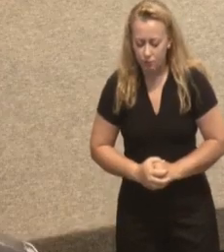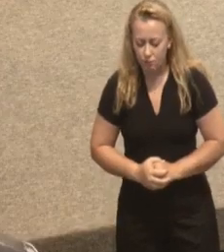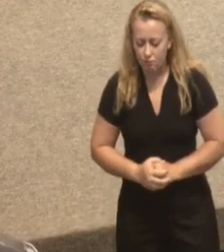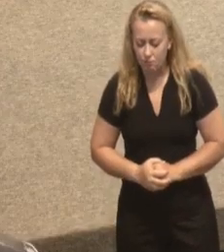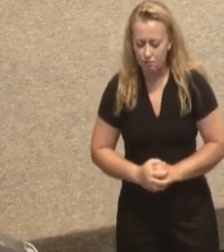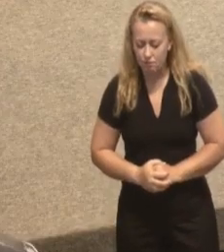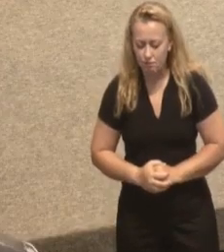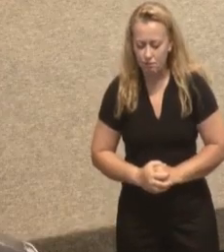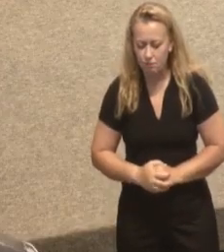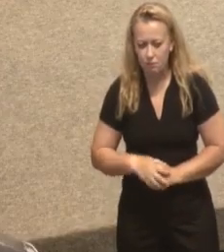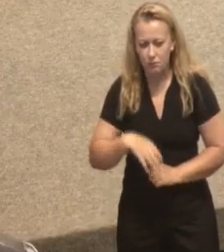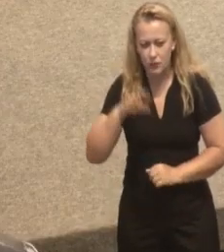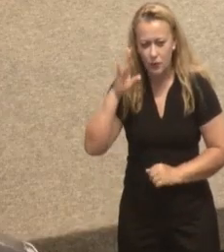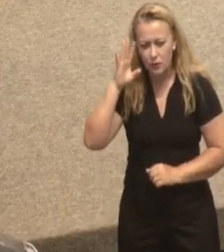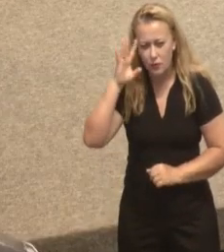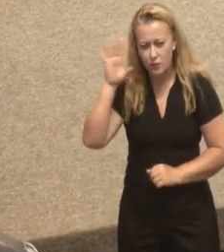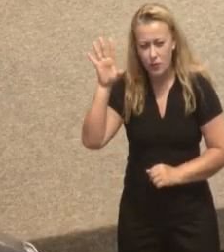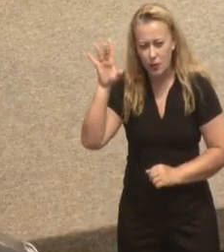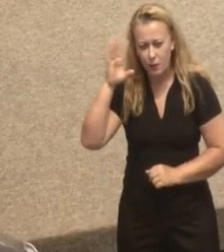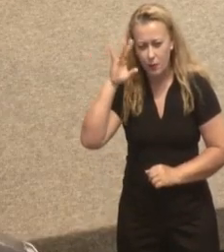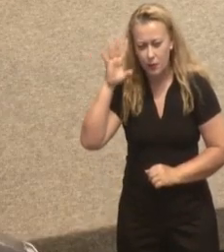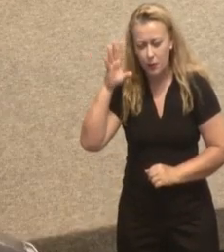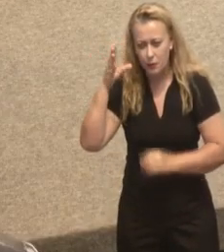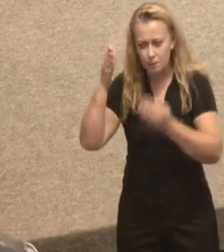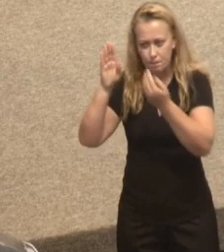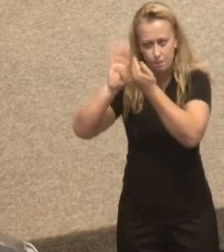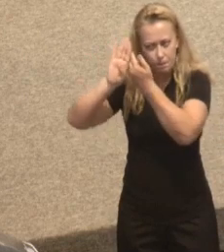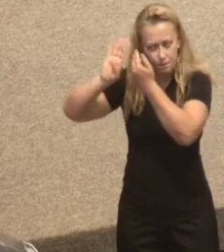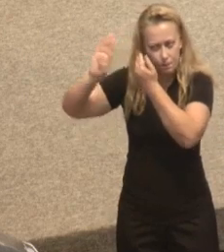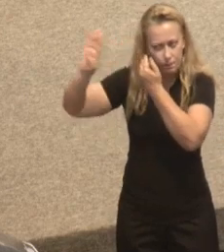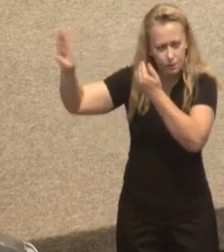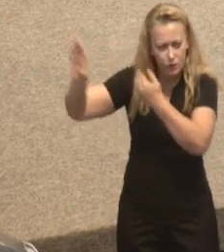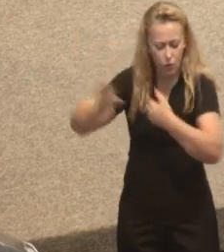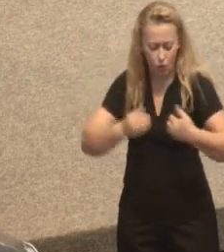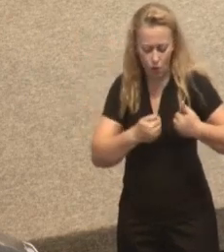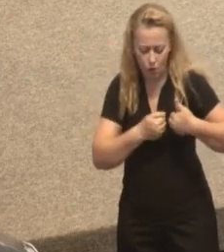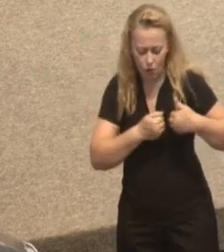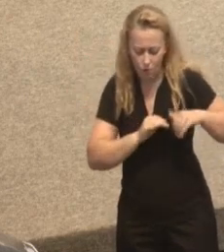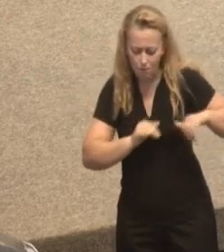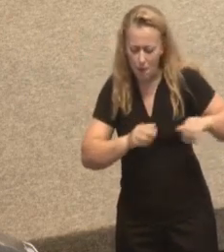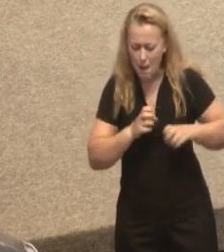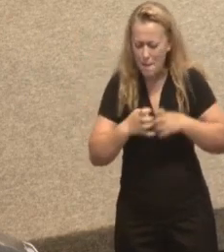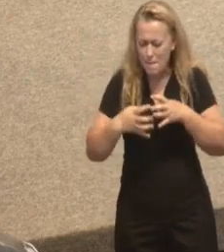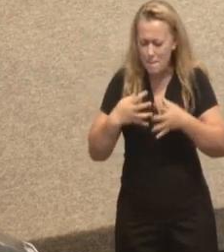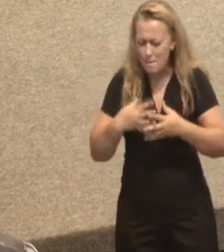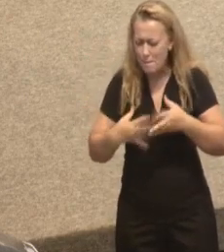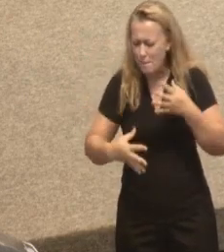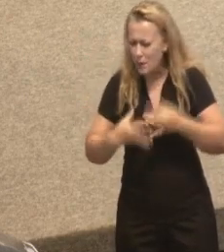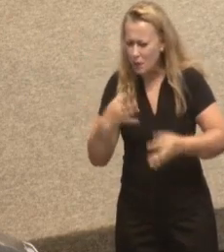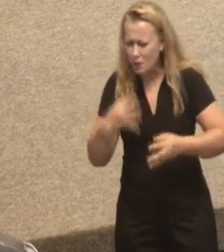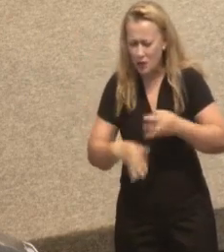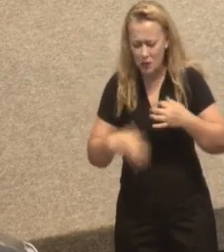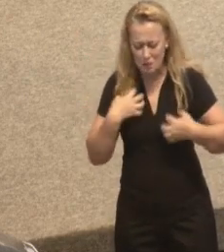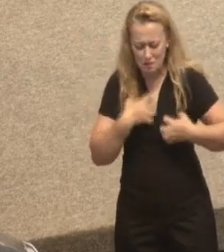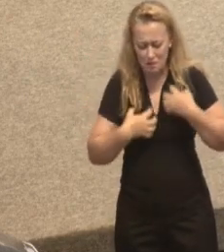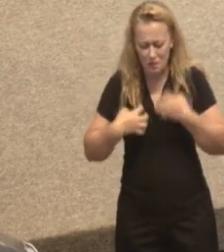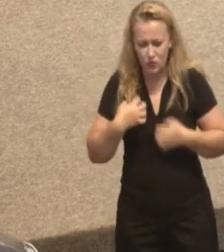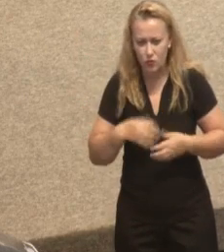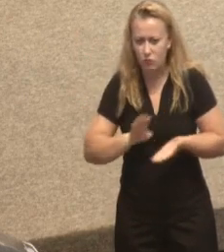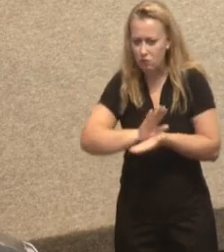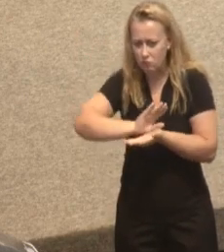Desligue-se de tudo aquilo que o teu coração está ocupado, preocupado, inquieto, ansioso.